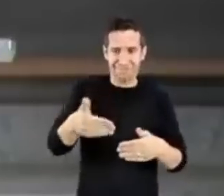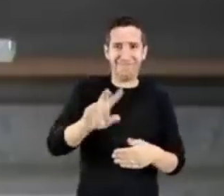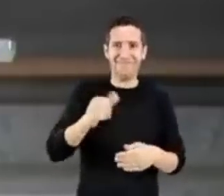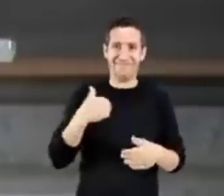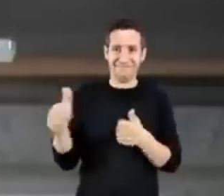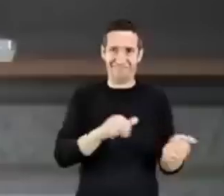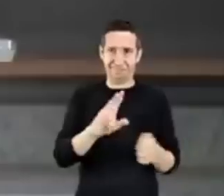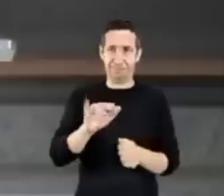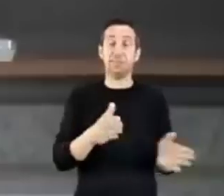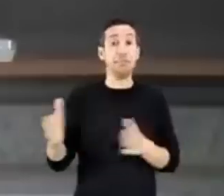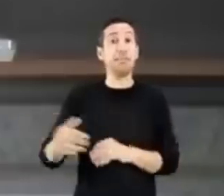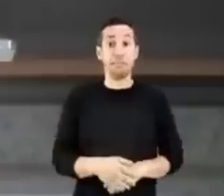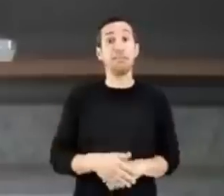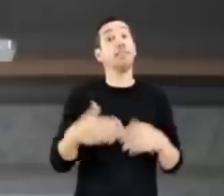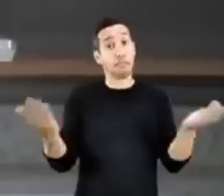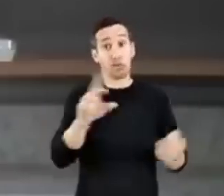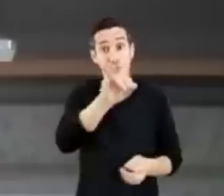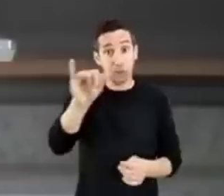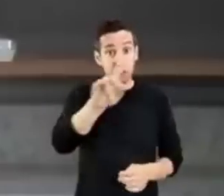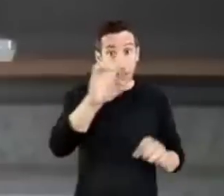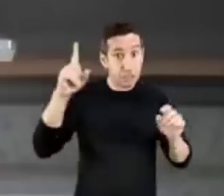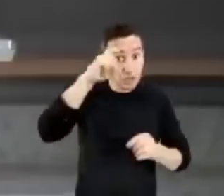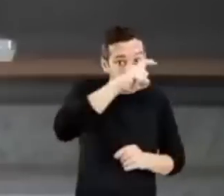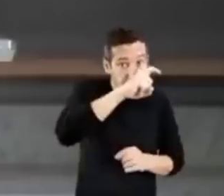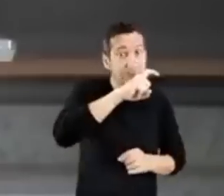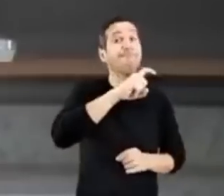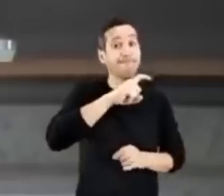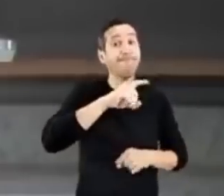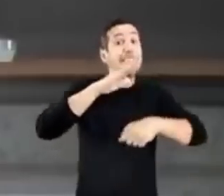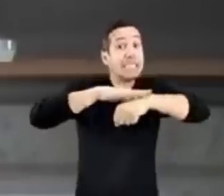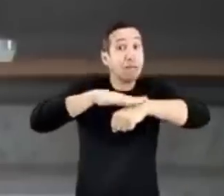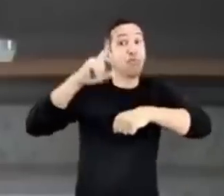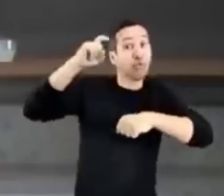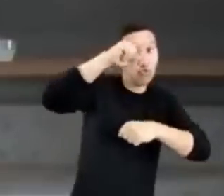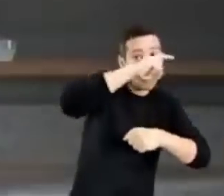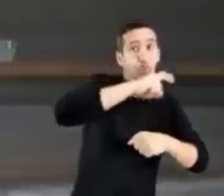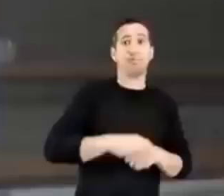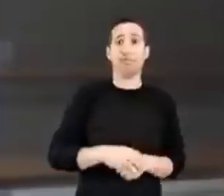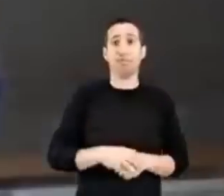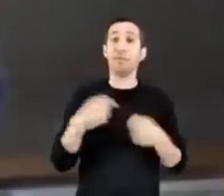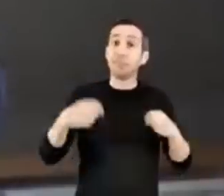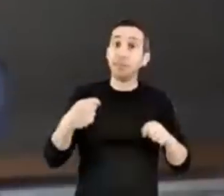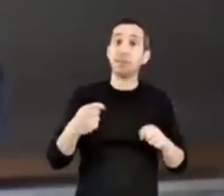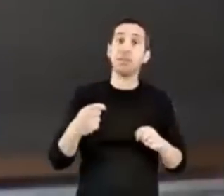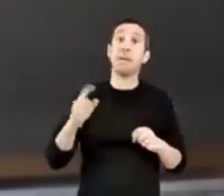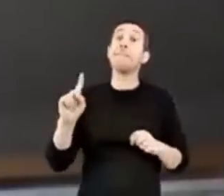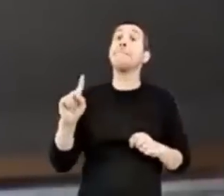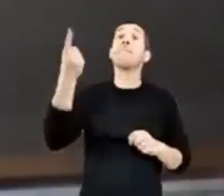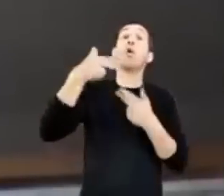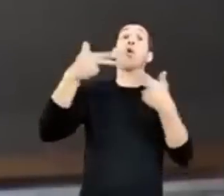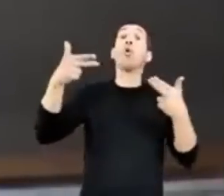isso dias difíceis tempos difíceis e temos que buscar o reino de Deus em primeiro lugar